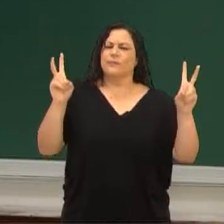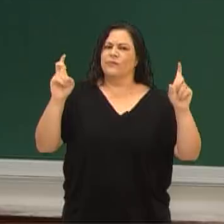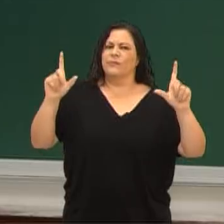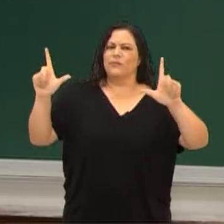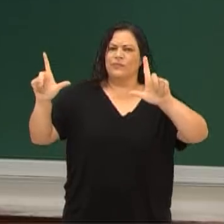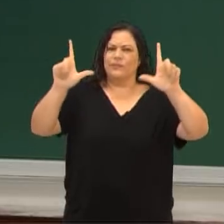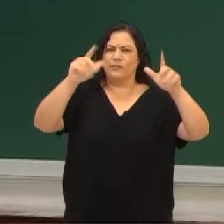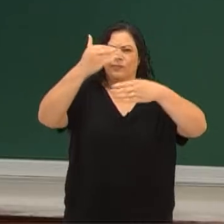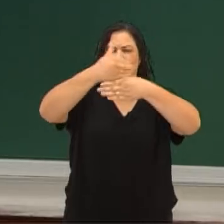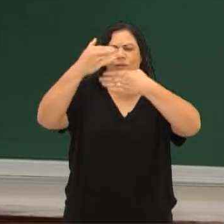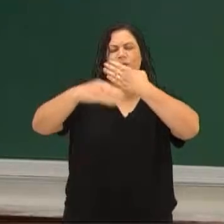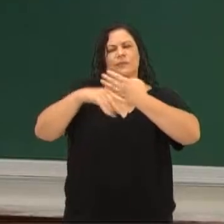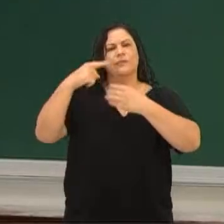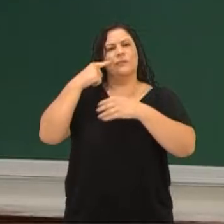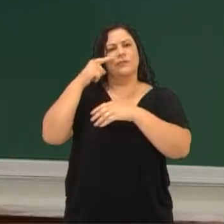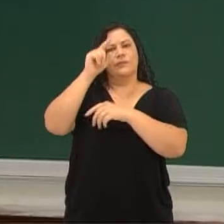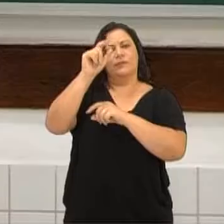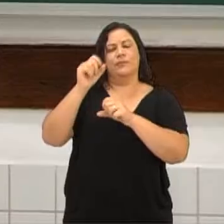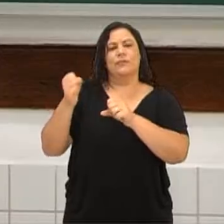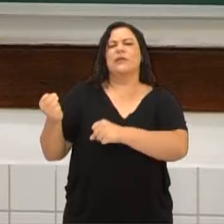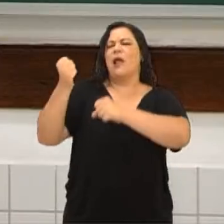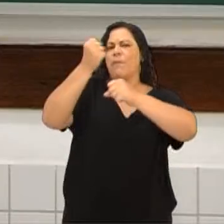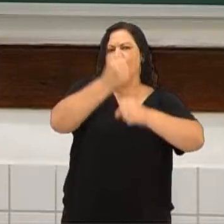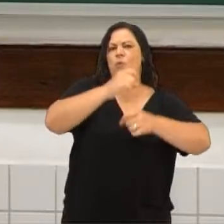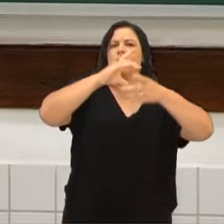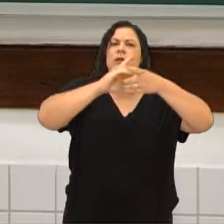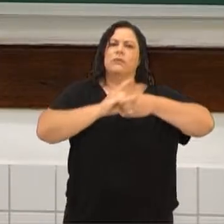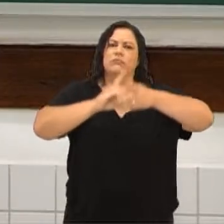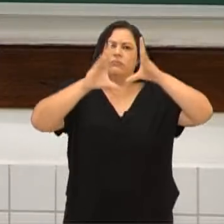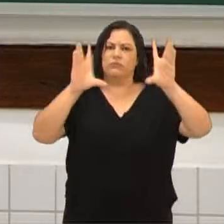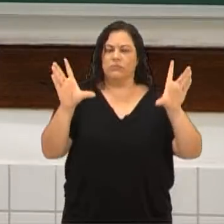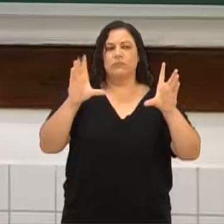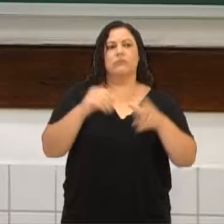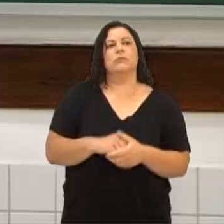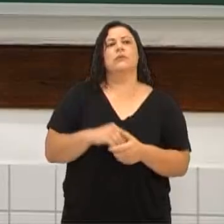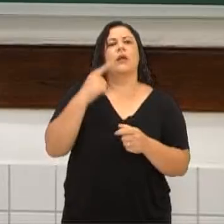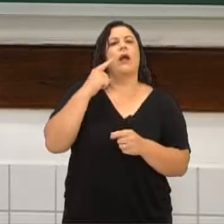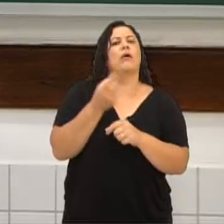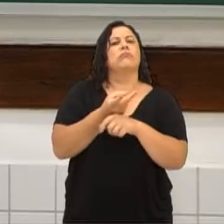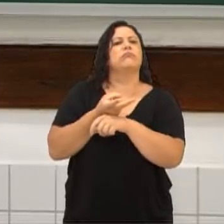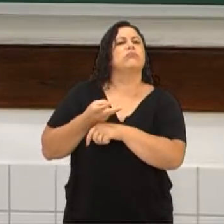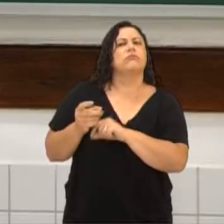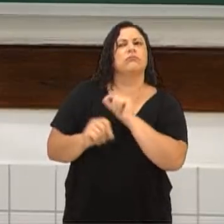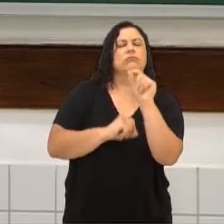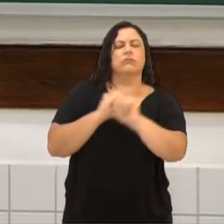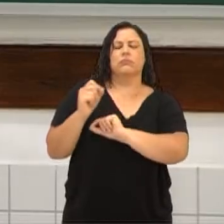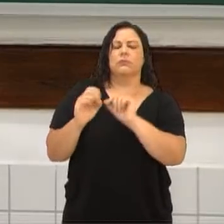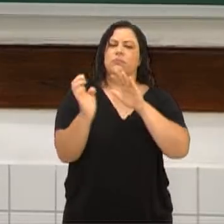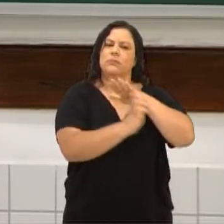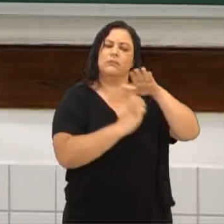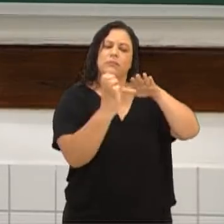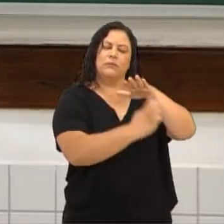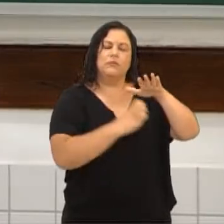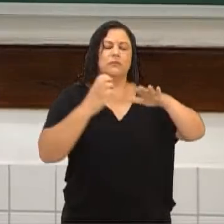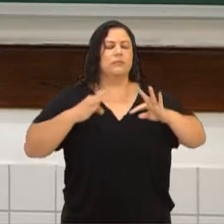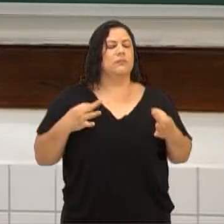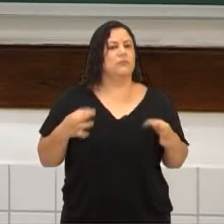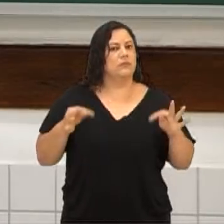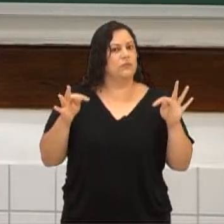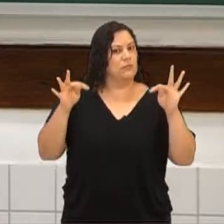a República Democrática do Congo, né, que vem sendo muito buscada aí pelas empresas de alta tecnologia, que